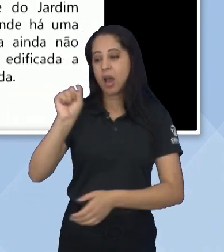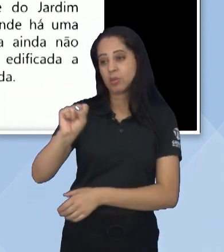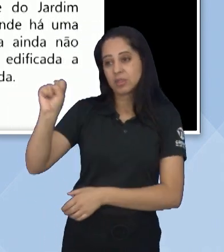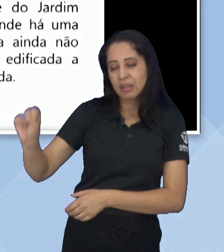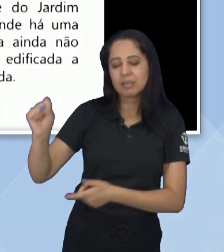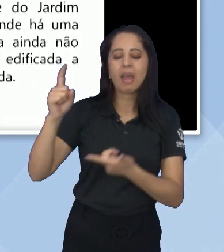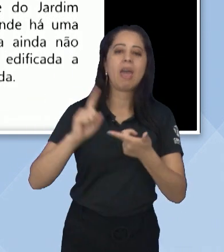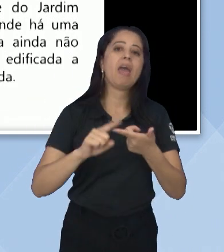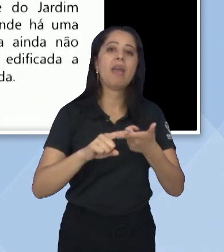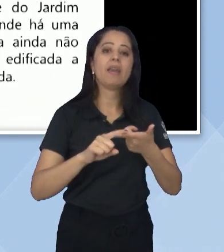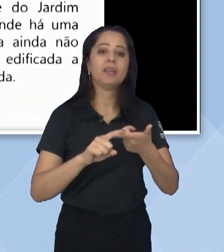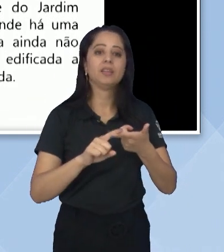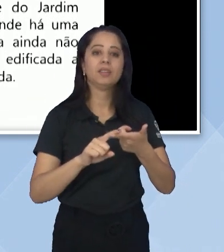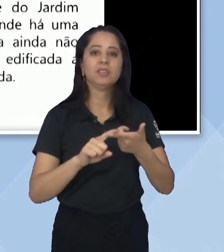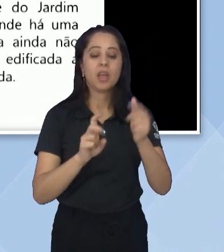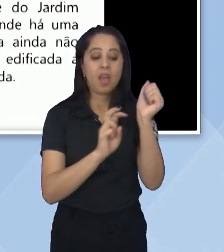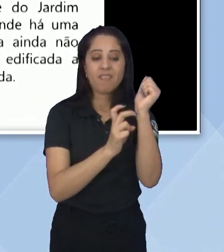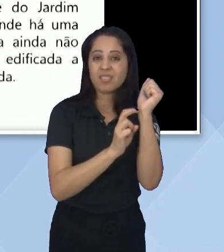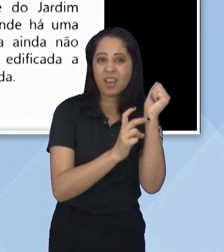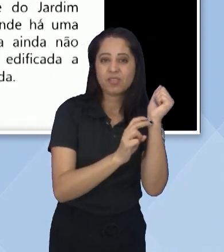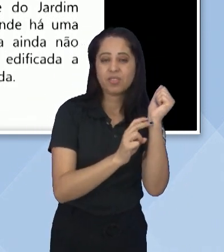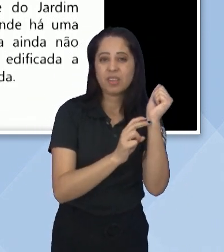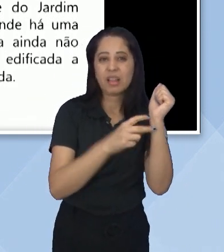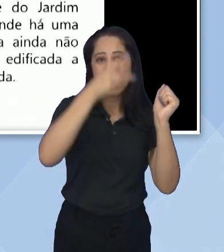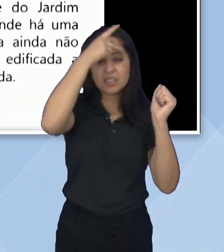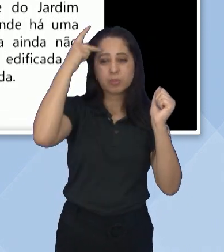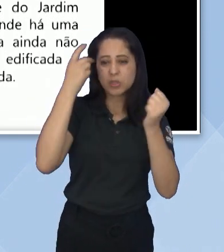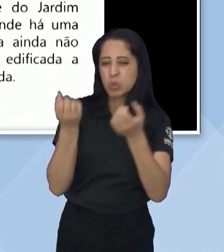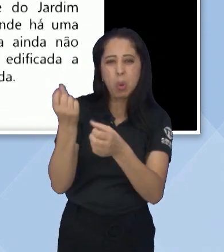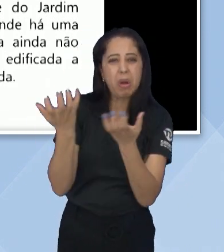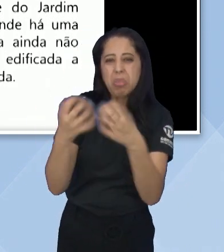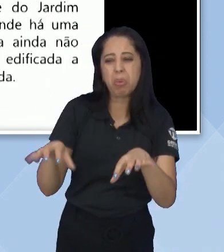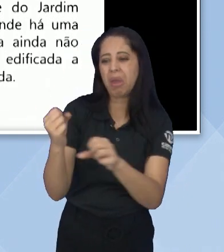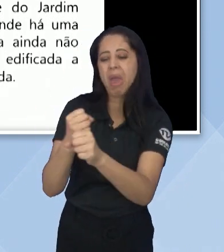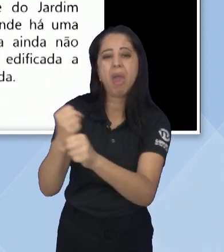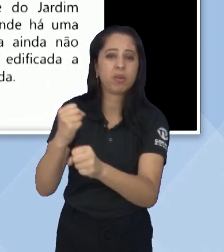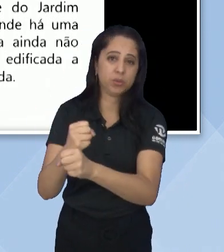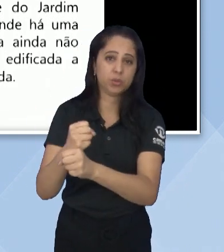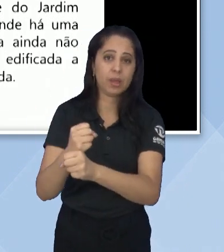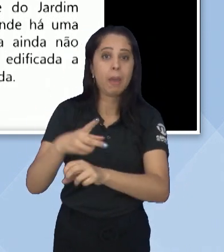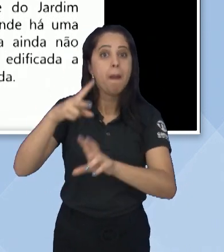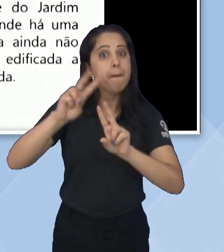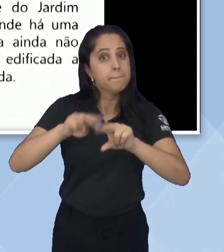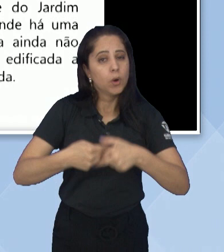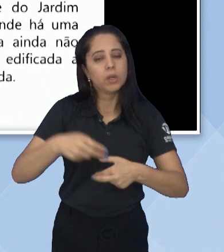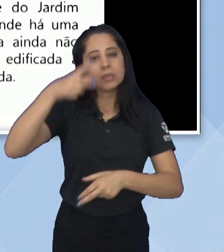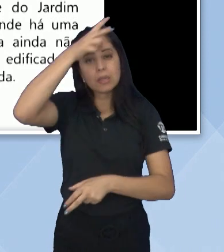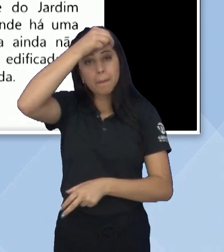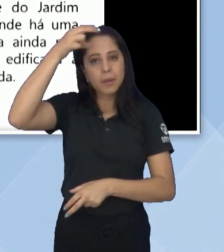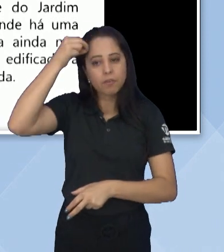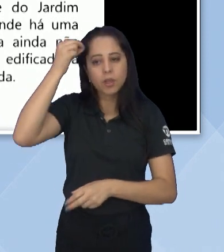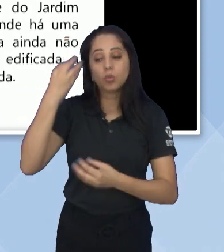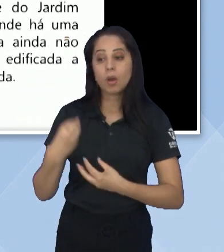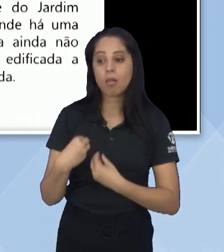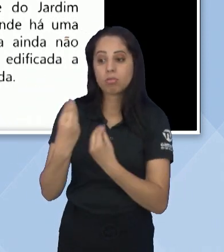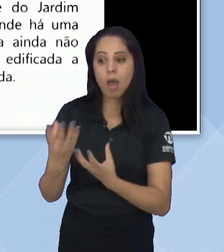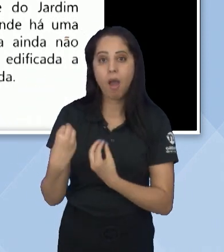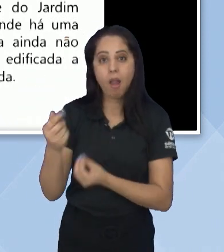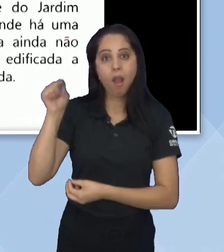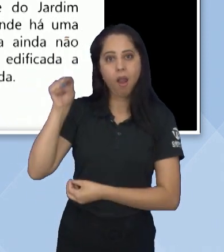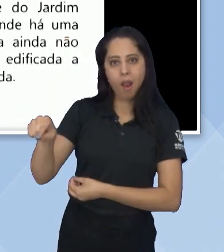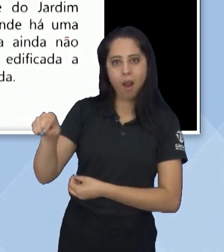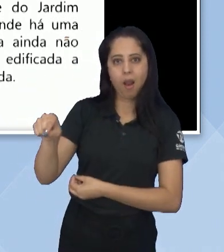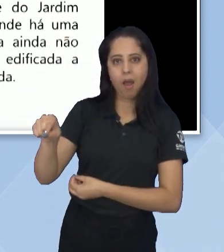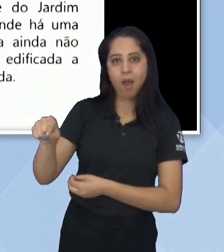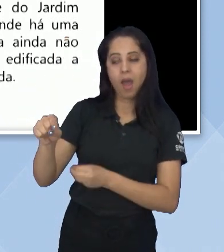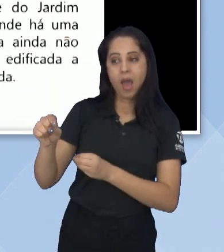eu for fazer não na vida industrial e eu já não tenho então eu tenho que dar eu prefeitura um incentivo maior para essas localidades que vem perdendo população